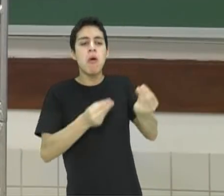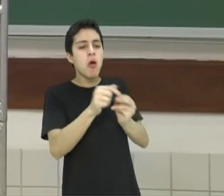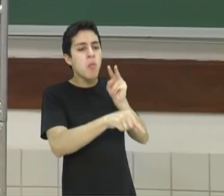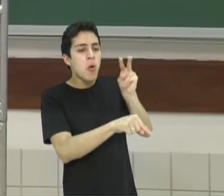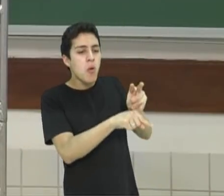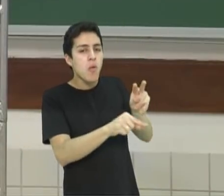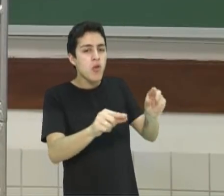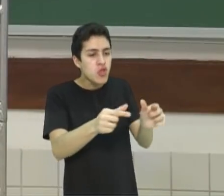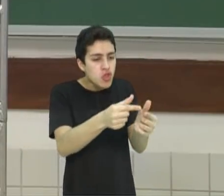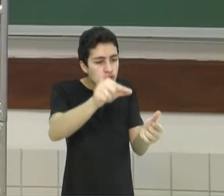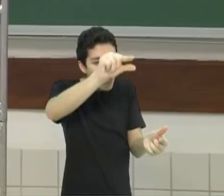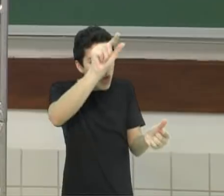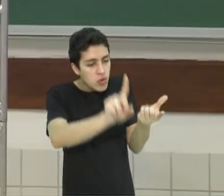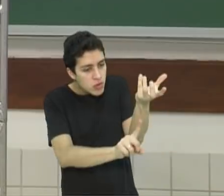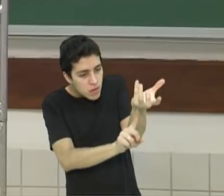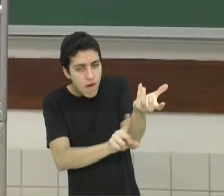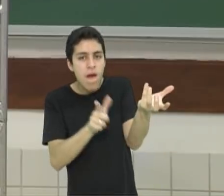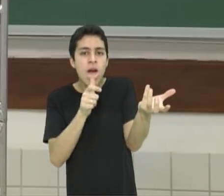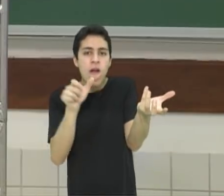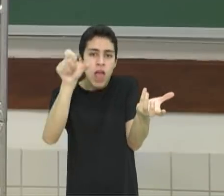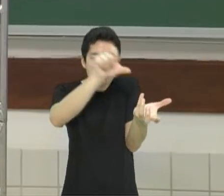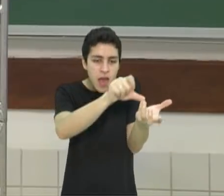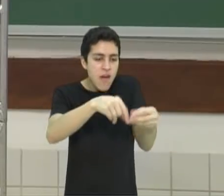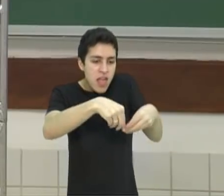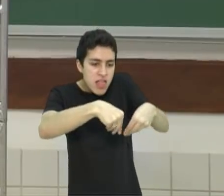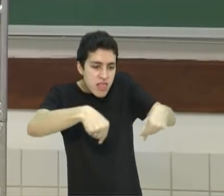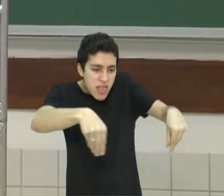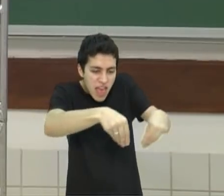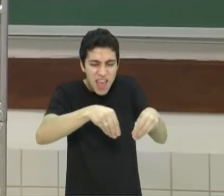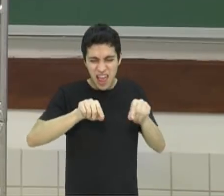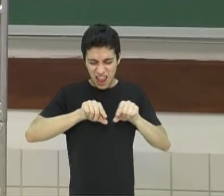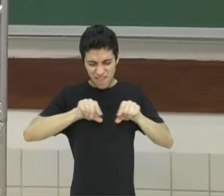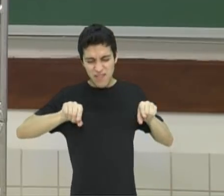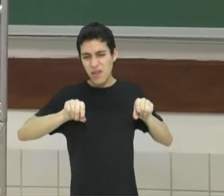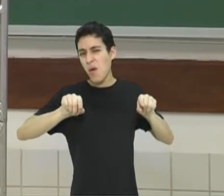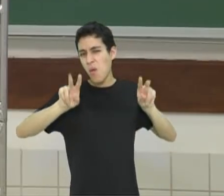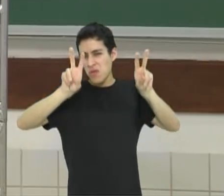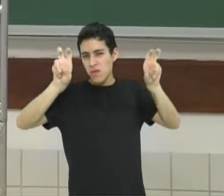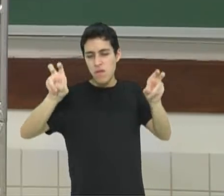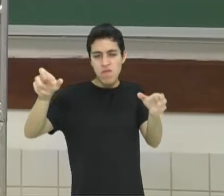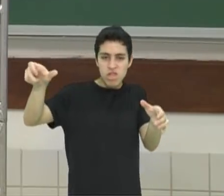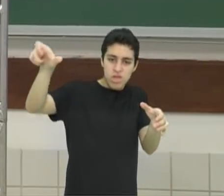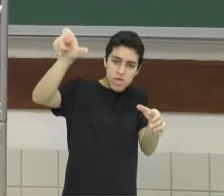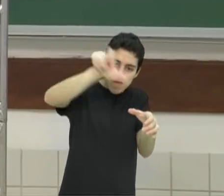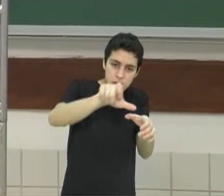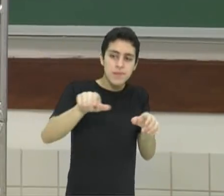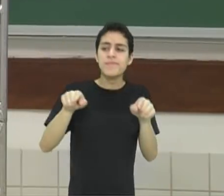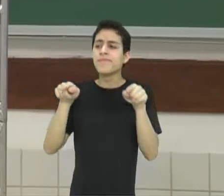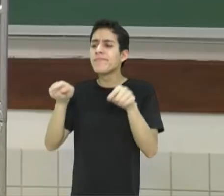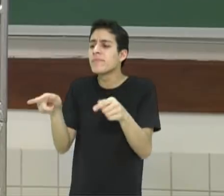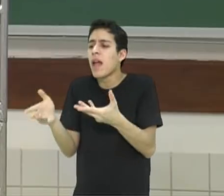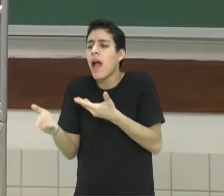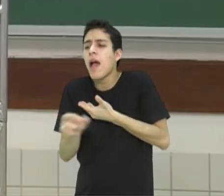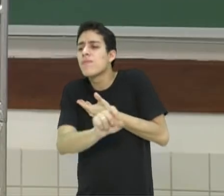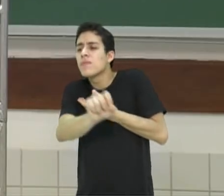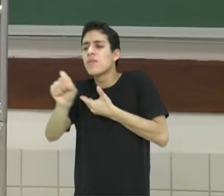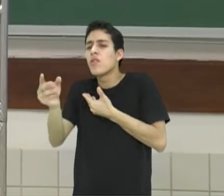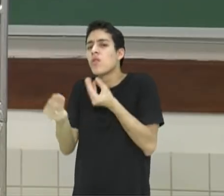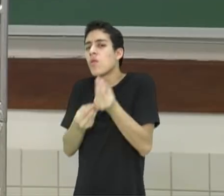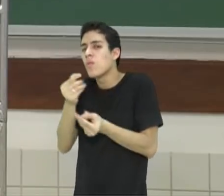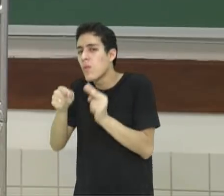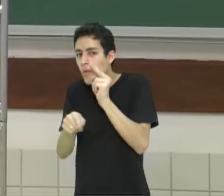planta? Dando água, dando terra, naquele caso ele disse regadas, né? E como a gente cuida das amizades? A gente